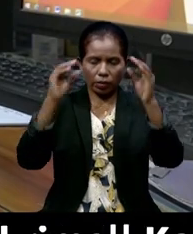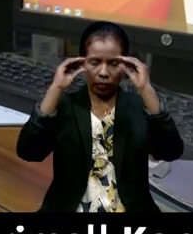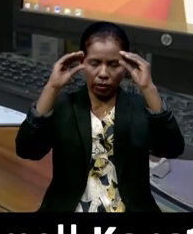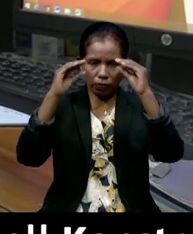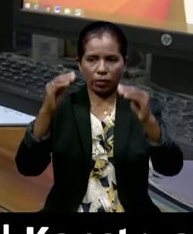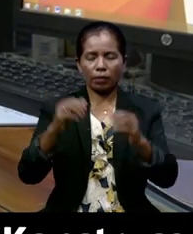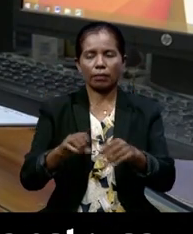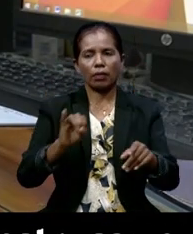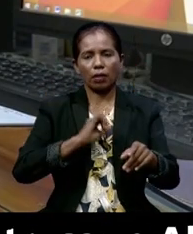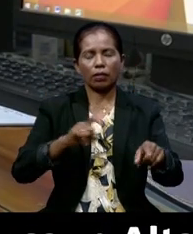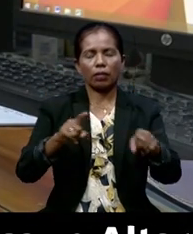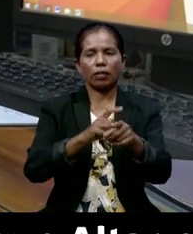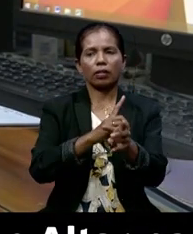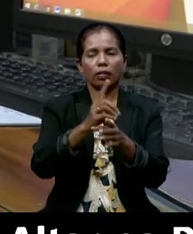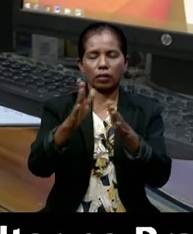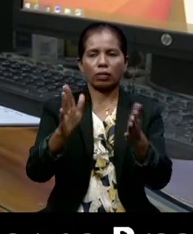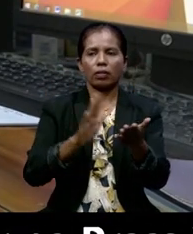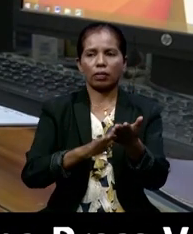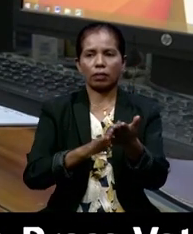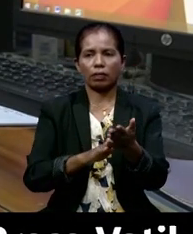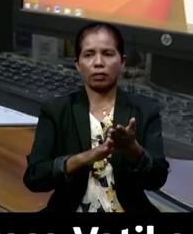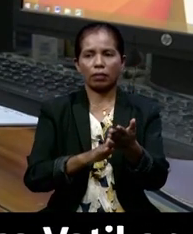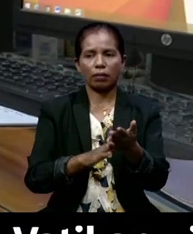sekola ami basir ne be